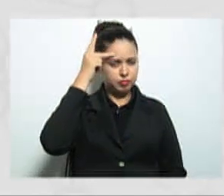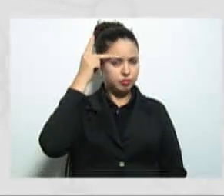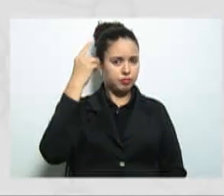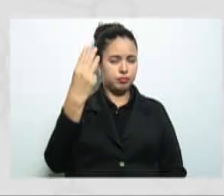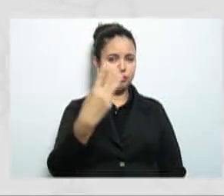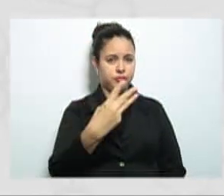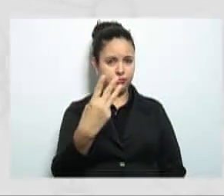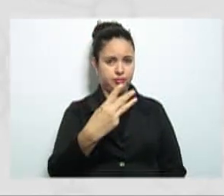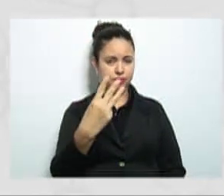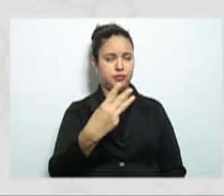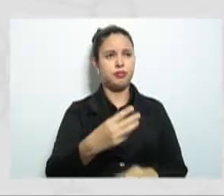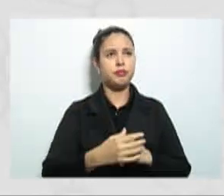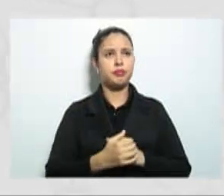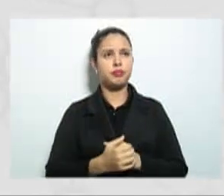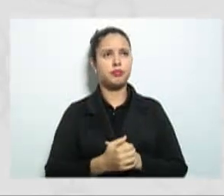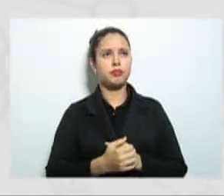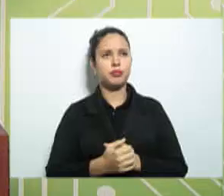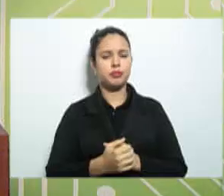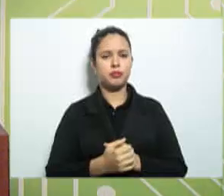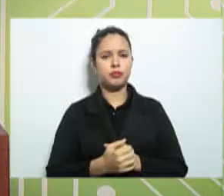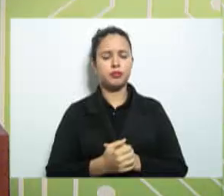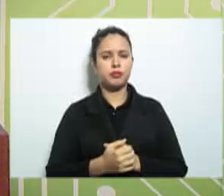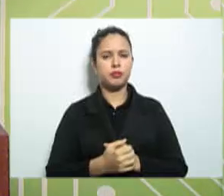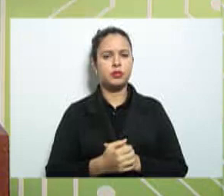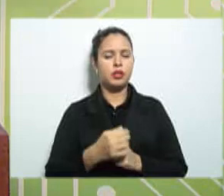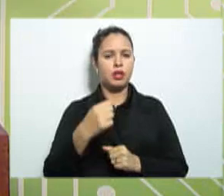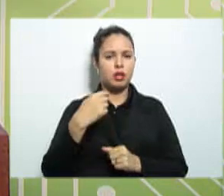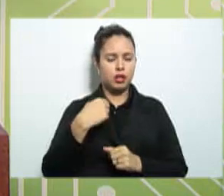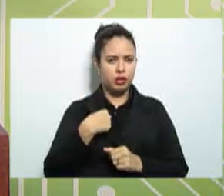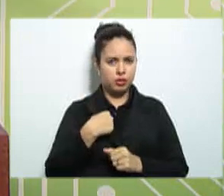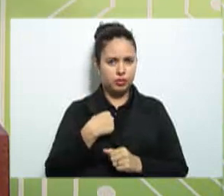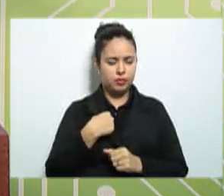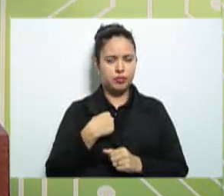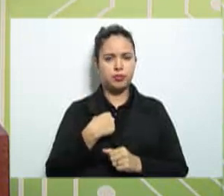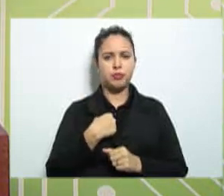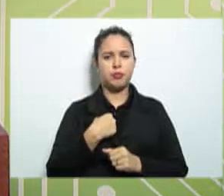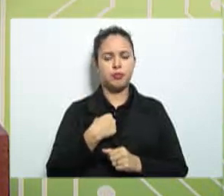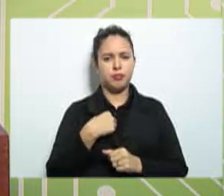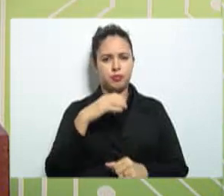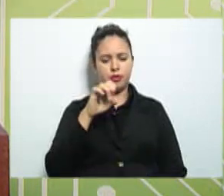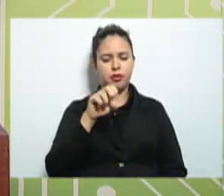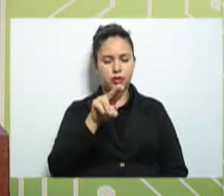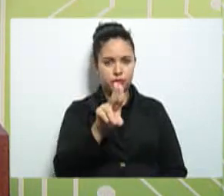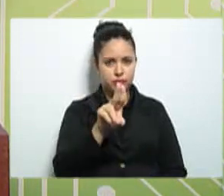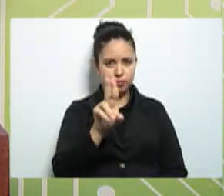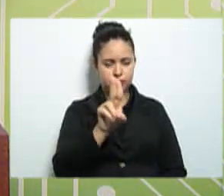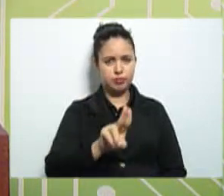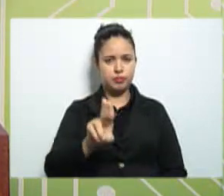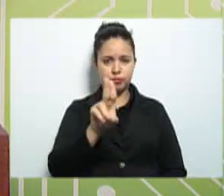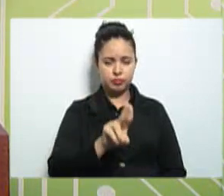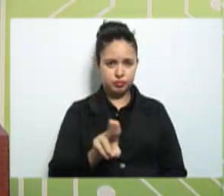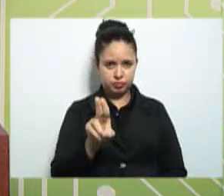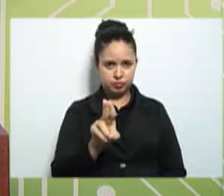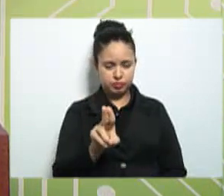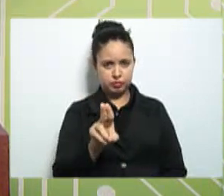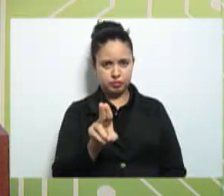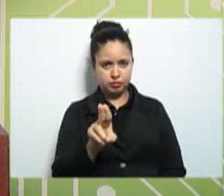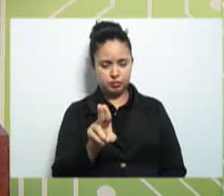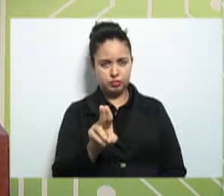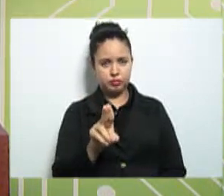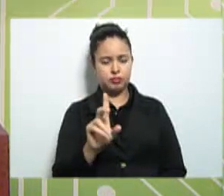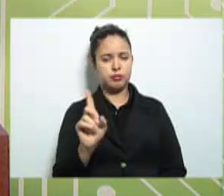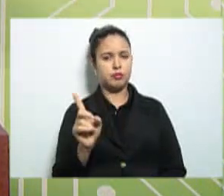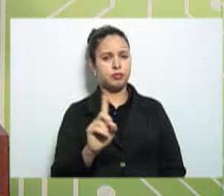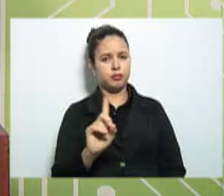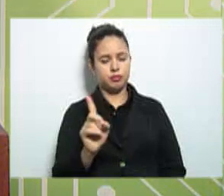que começam assim, eu, Andréia dos Santos Oliveira. Está errado. Por quê? Porque mesmo que seja eu que estou fazendo, ele tem que